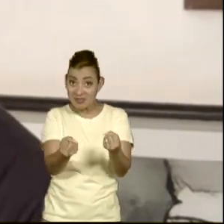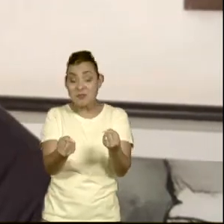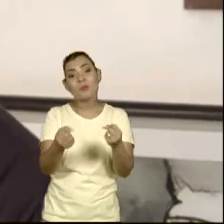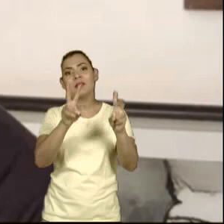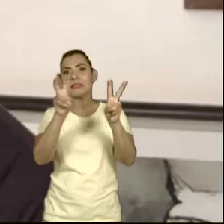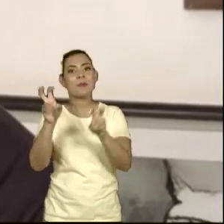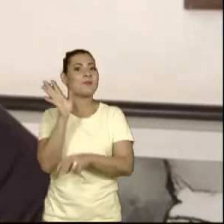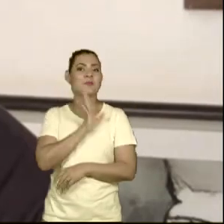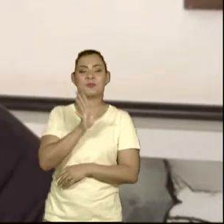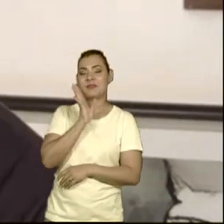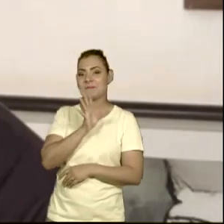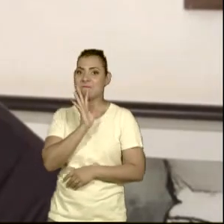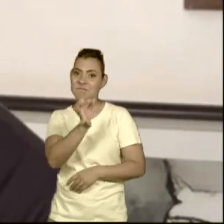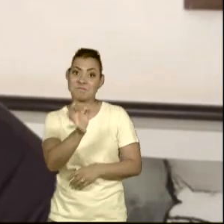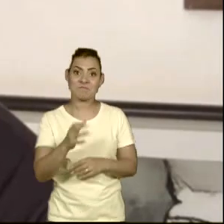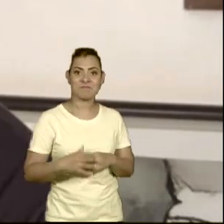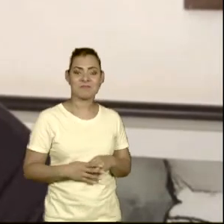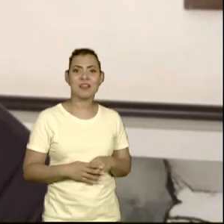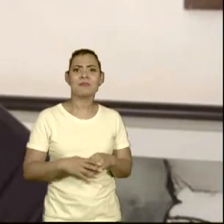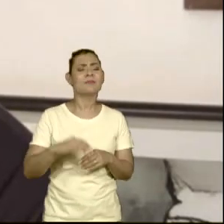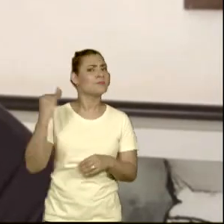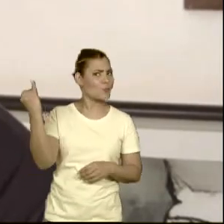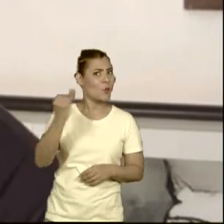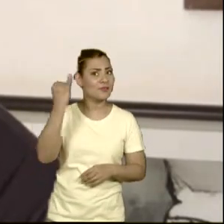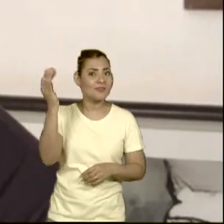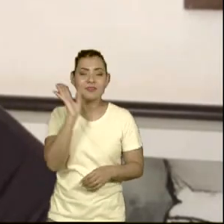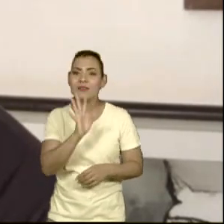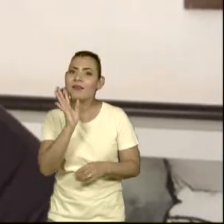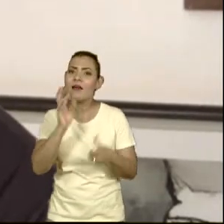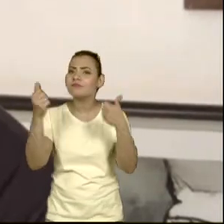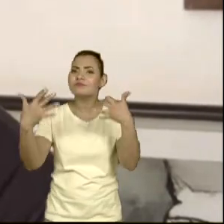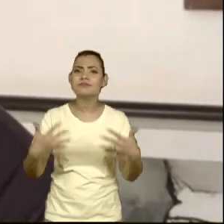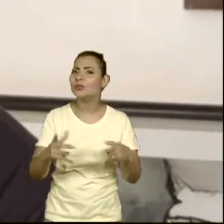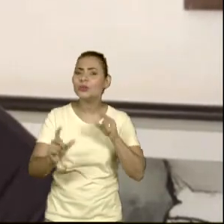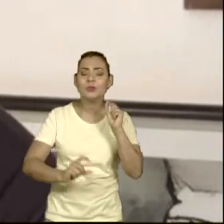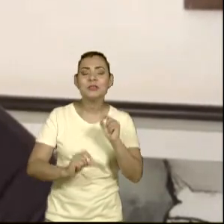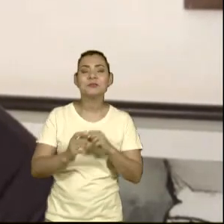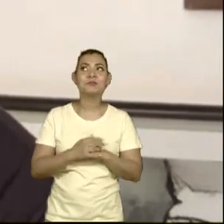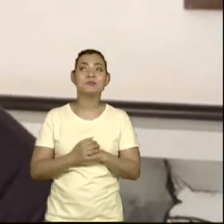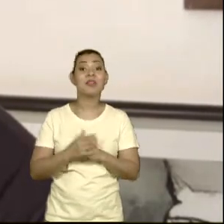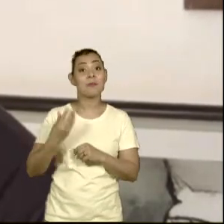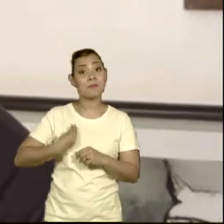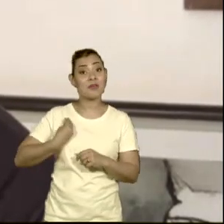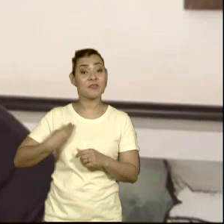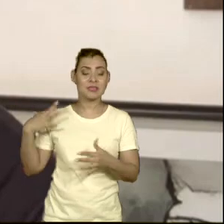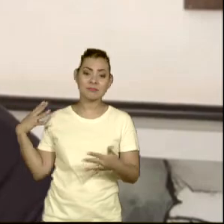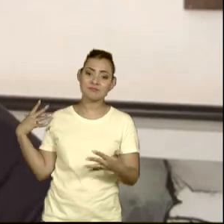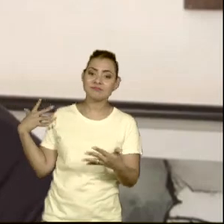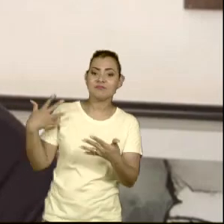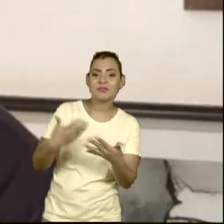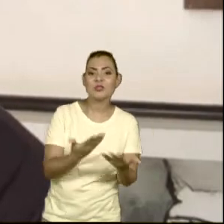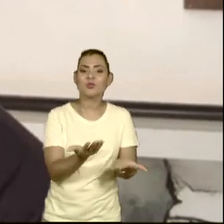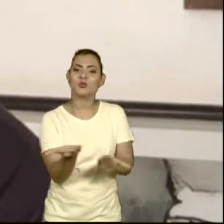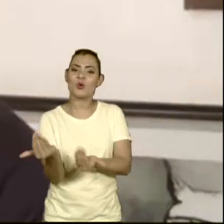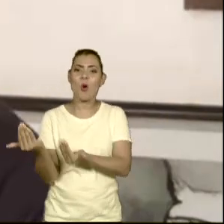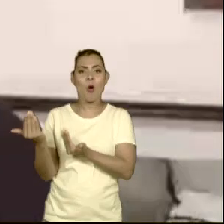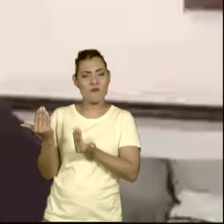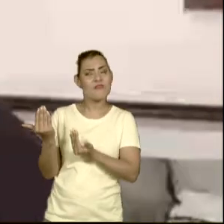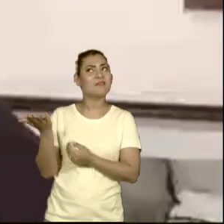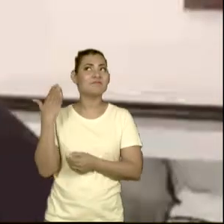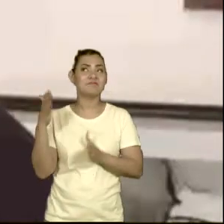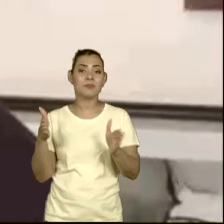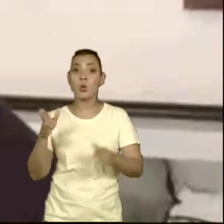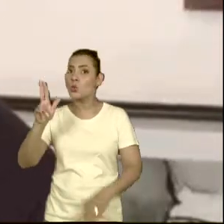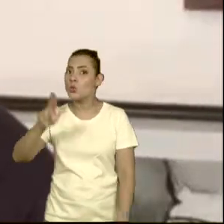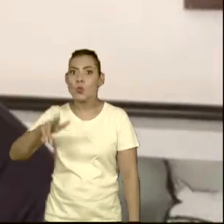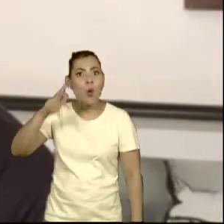disso que é muito legal. Acho que uma coisa importante e legal para falar é que, durante a minha juventude, eu